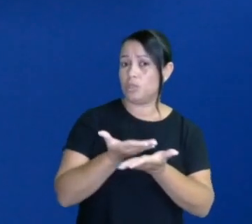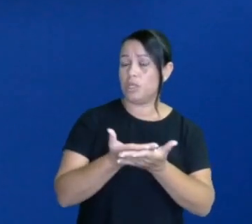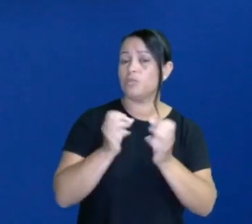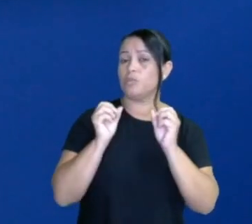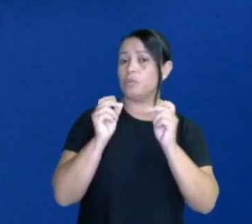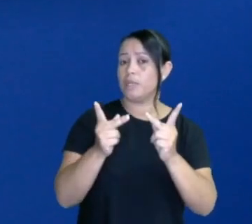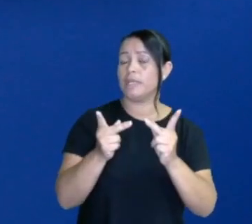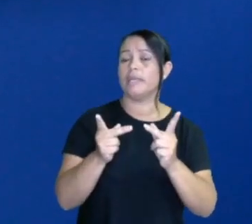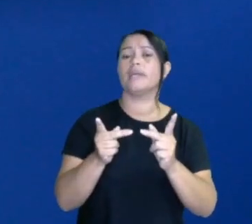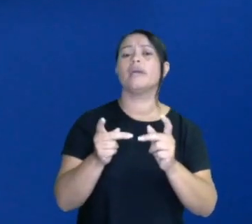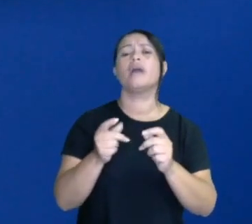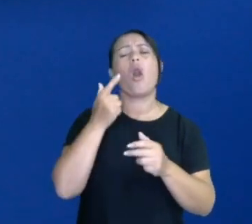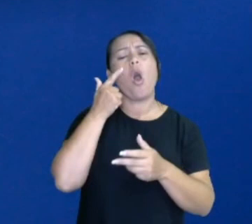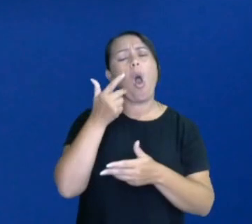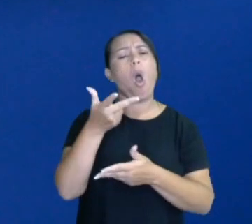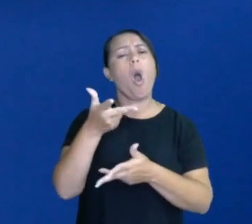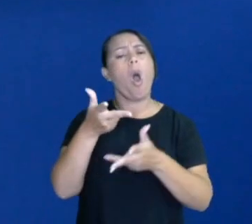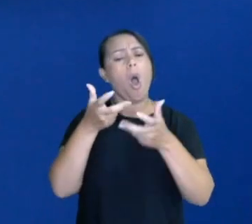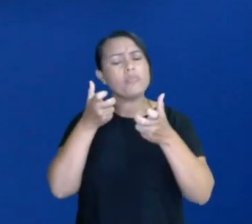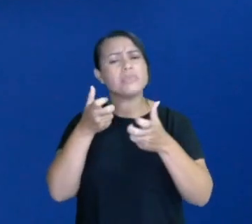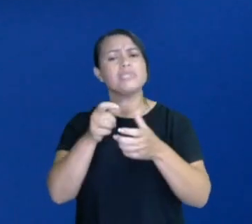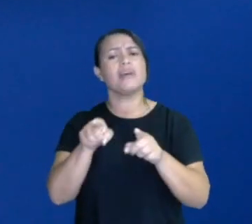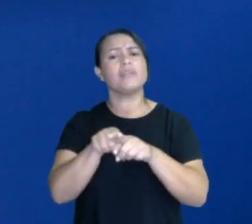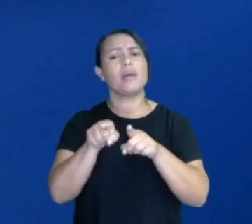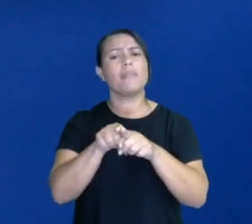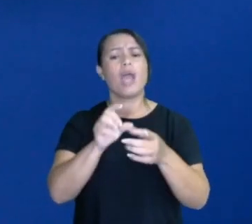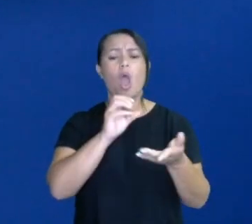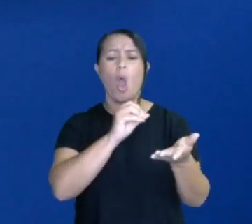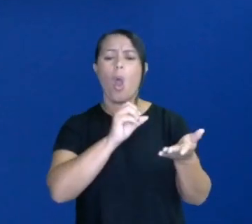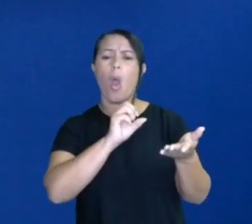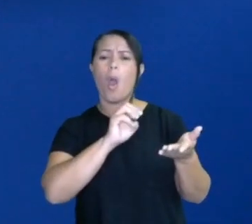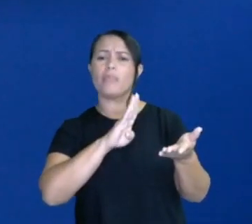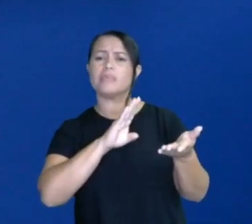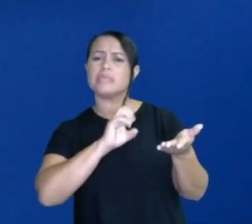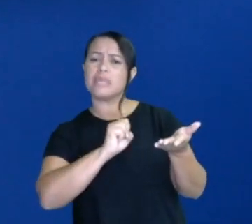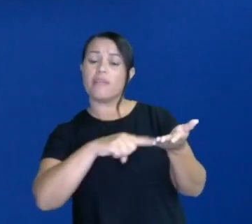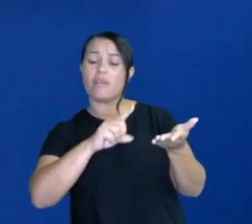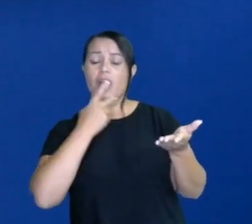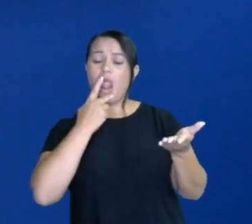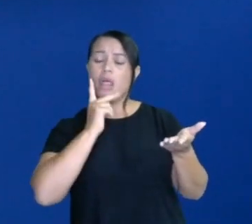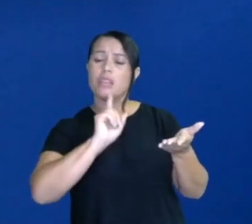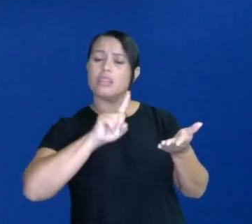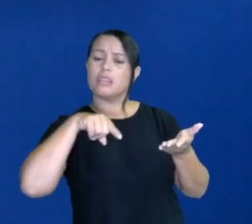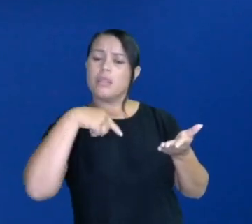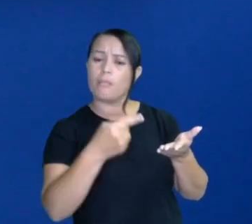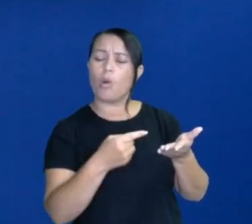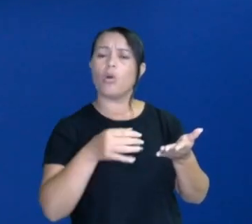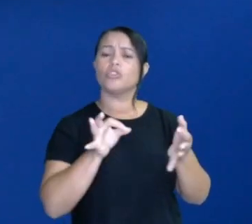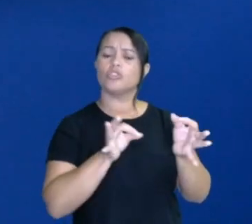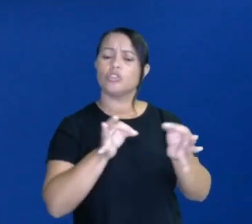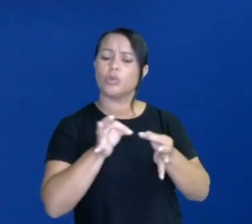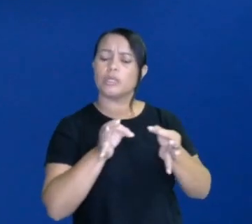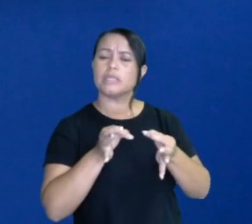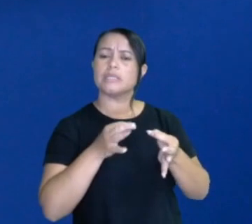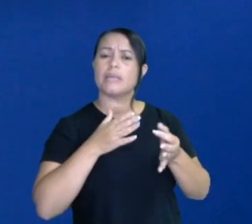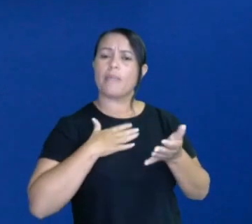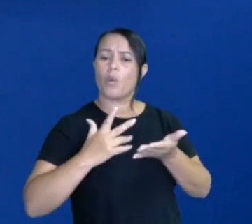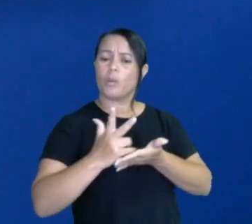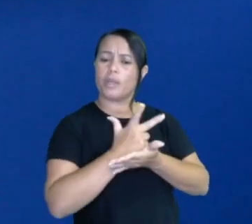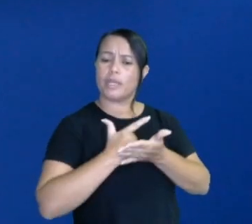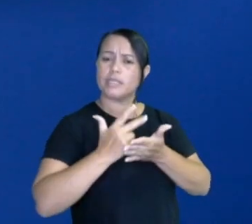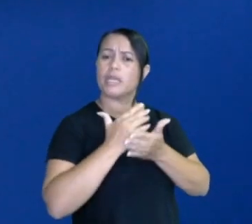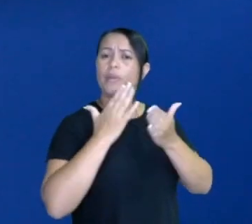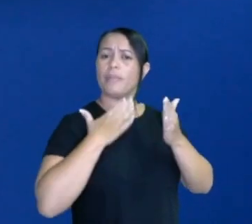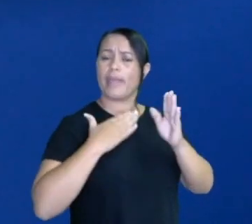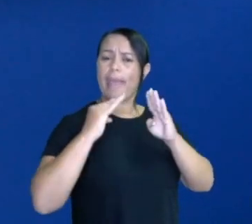certo? Façam essa observação e coloquem lá, depois de realizar meu croquis, meu desenho lá da